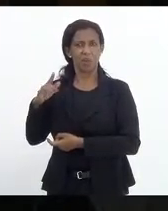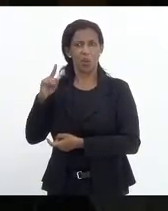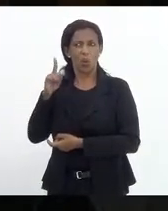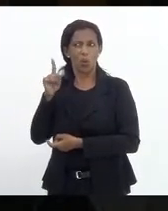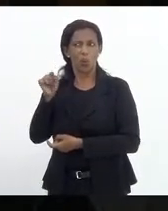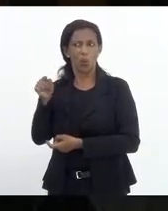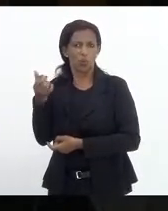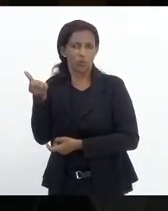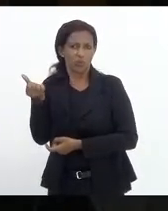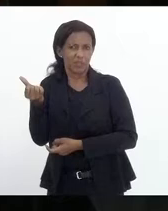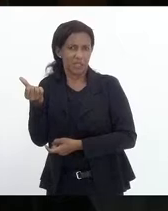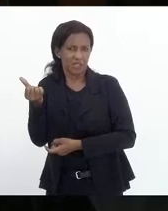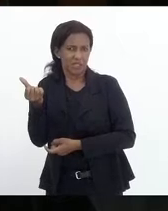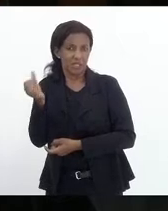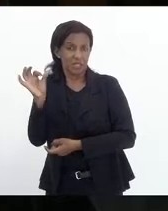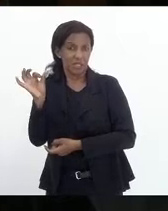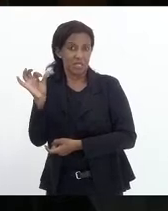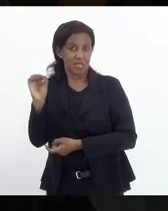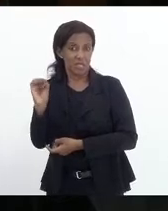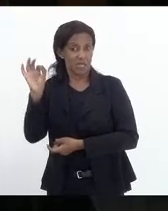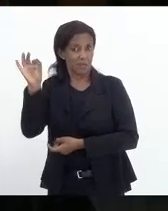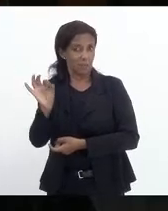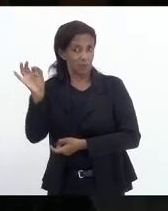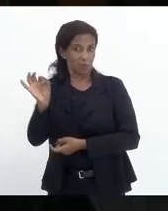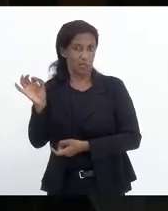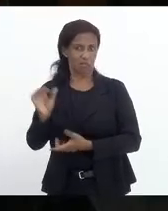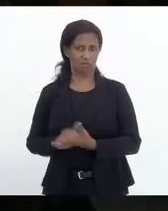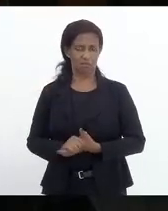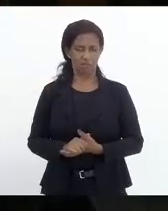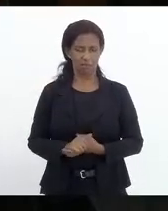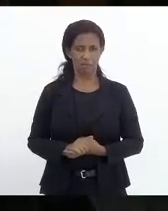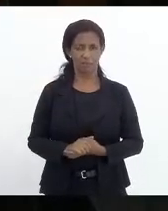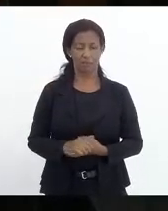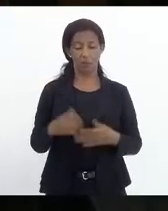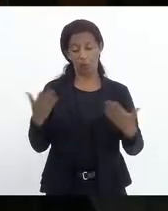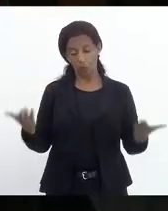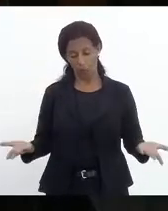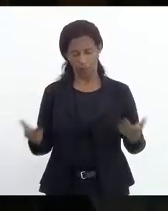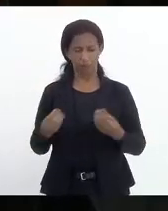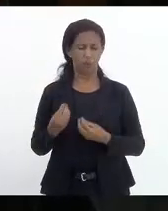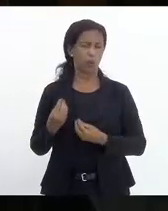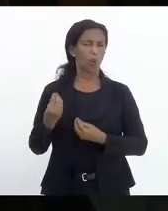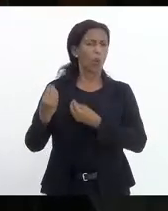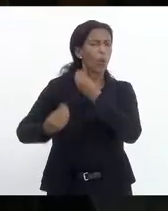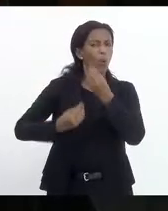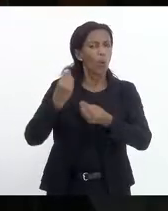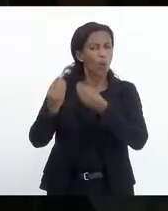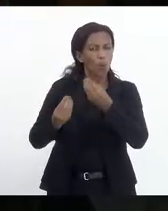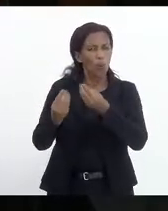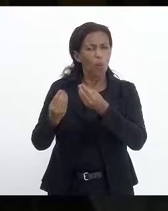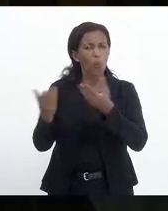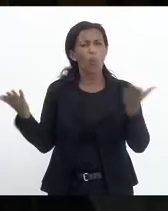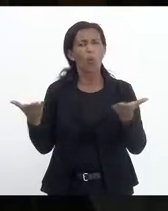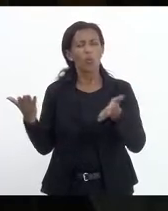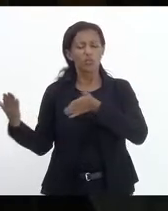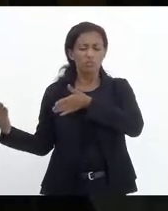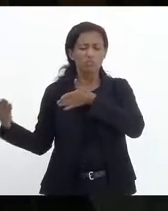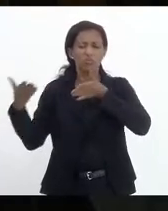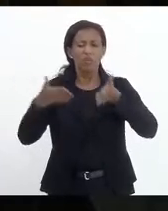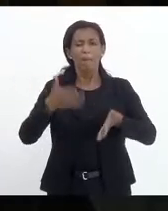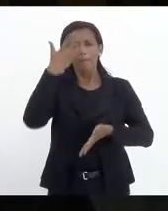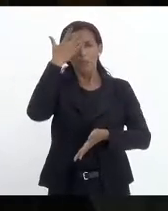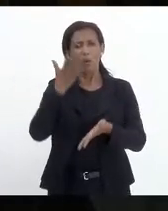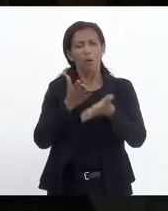1.6 sessenta por cento de trair ele E agora como é que você vai chegar para o cidadão hoje